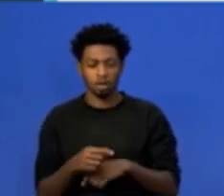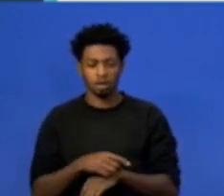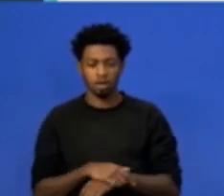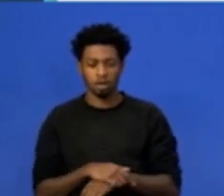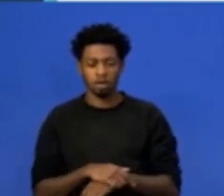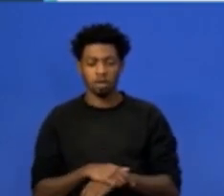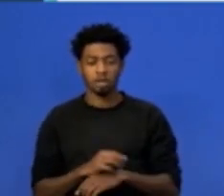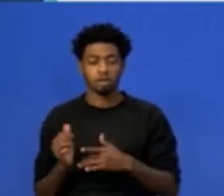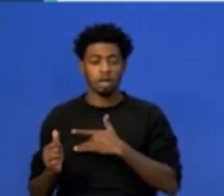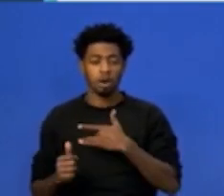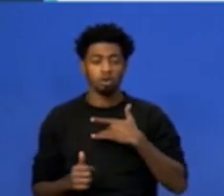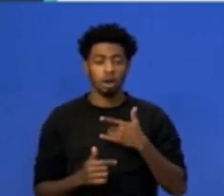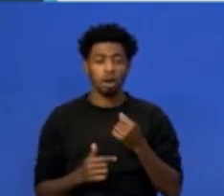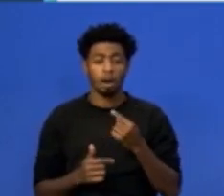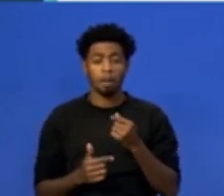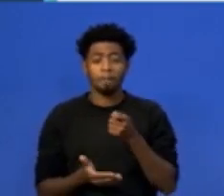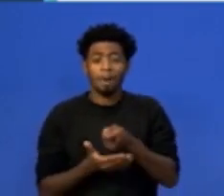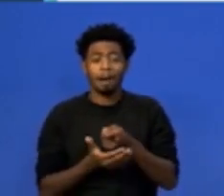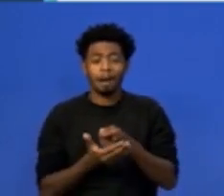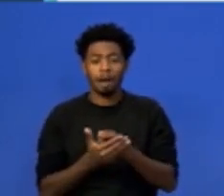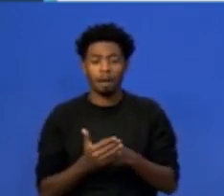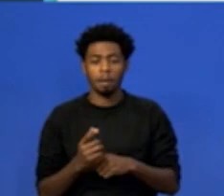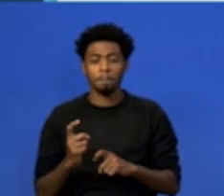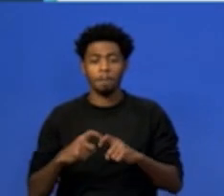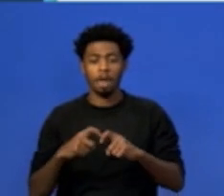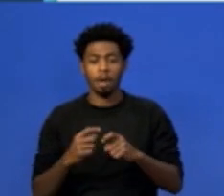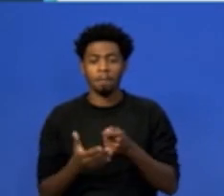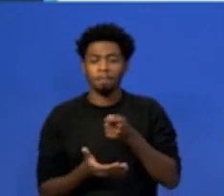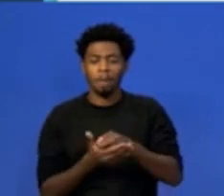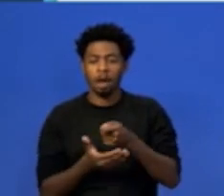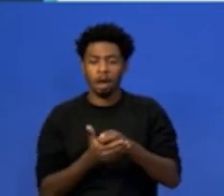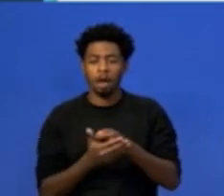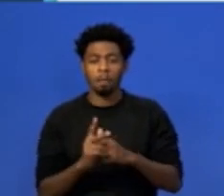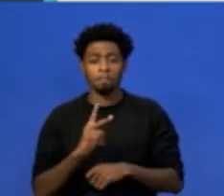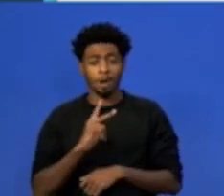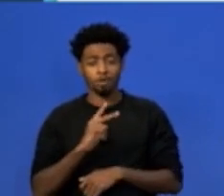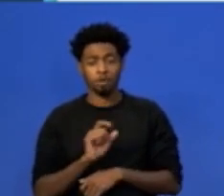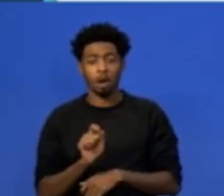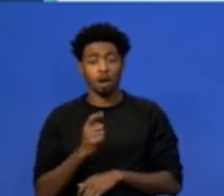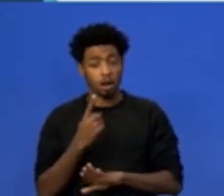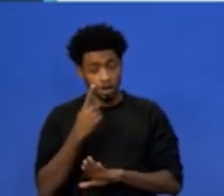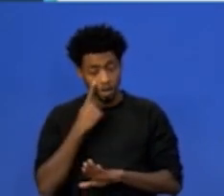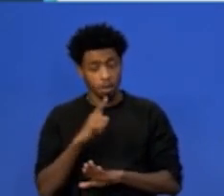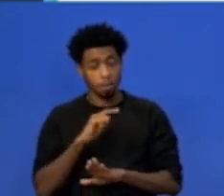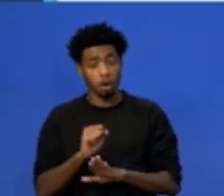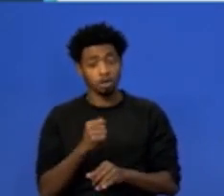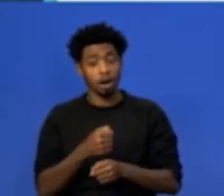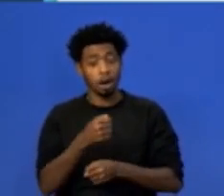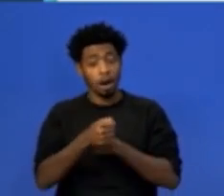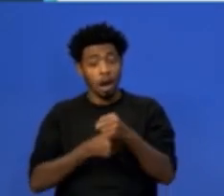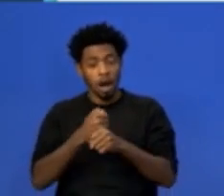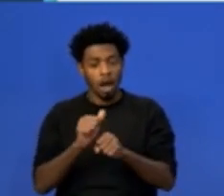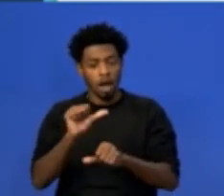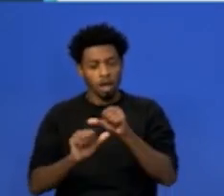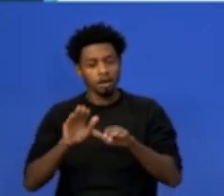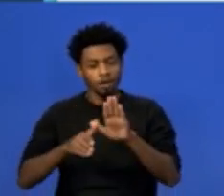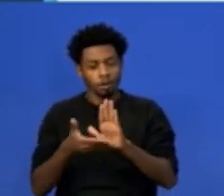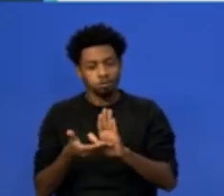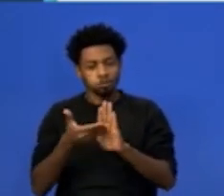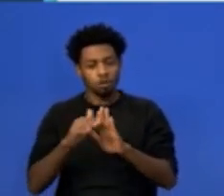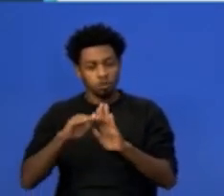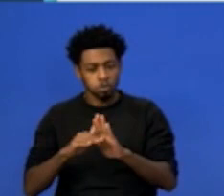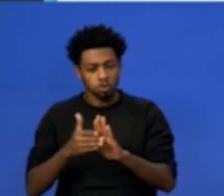eles podem ser reajustados anualmente por variação de custo médico hospitalares ou